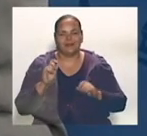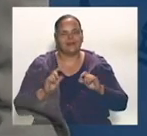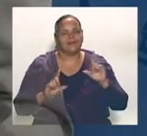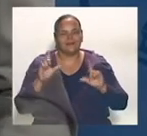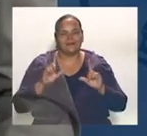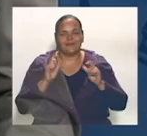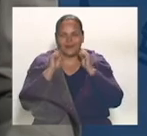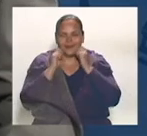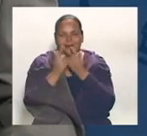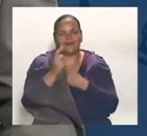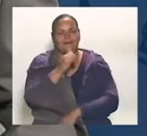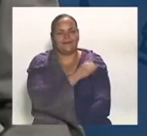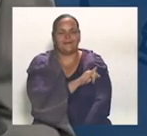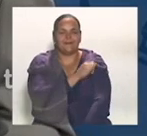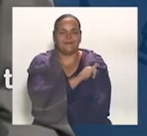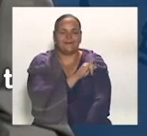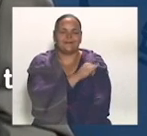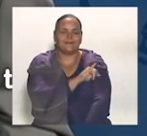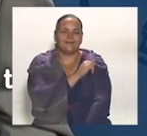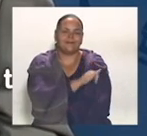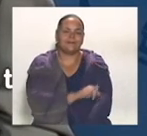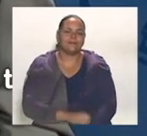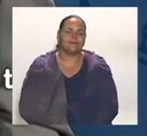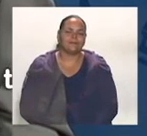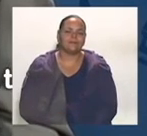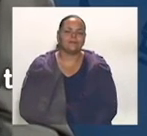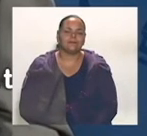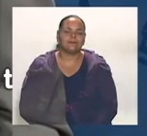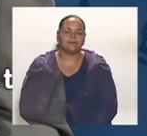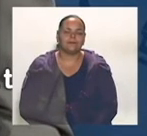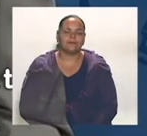www.alerj.rj.gov.br e mandar sugestões para o e-mail